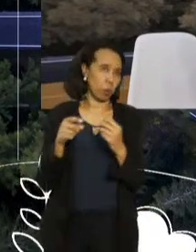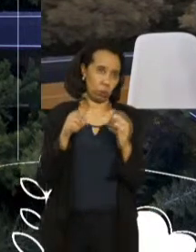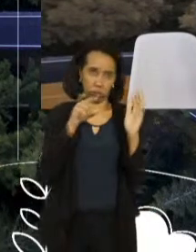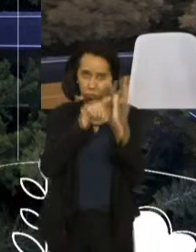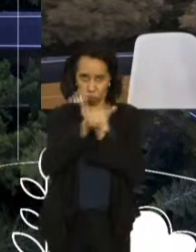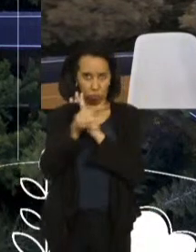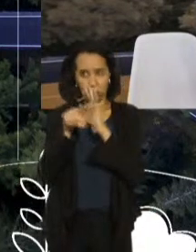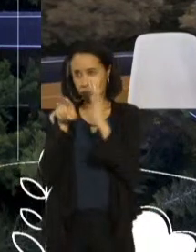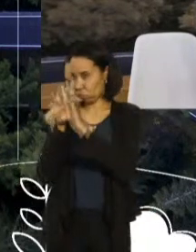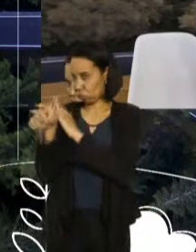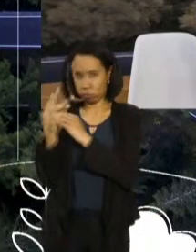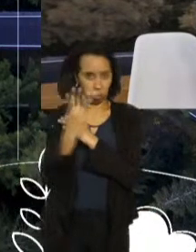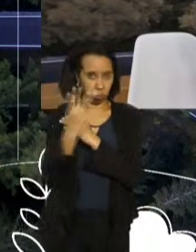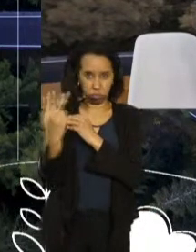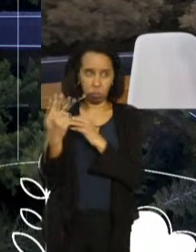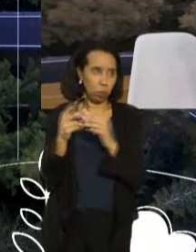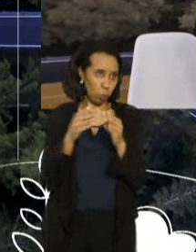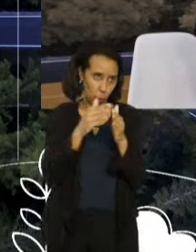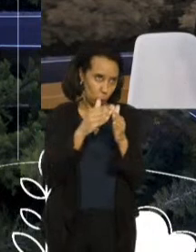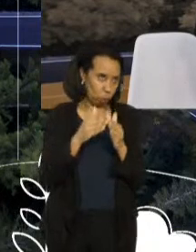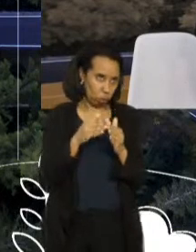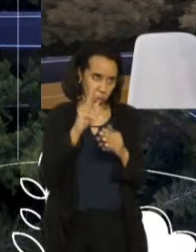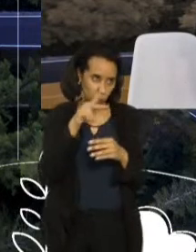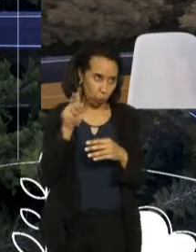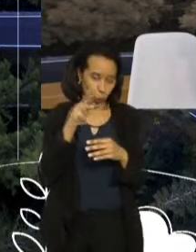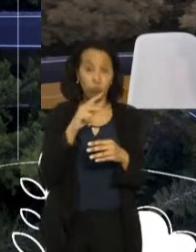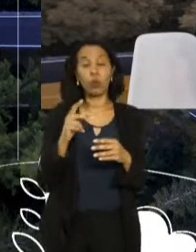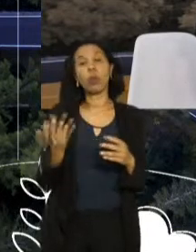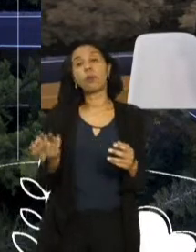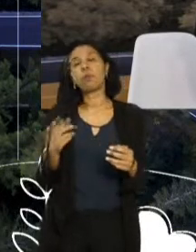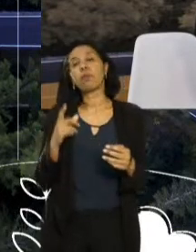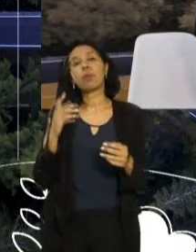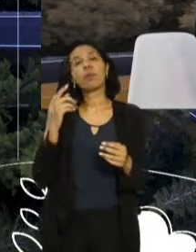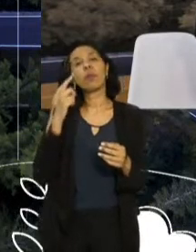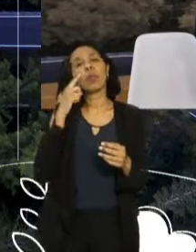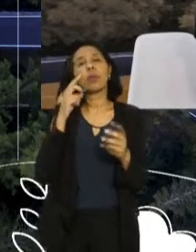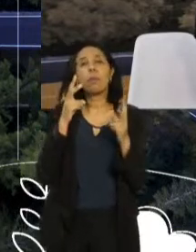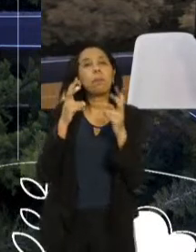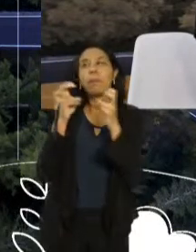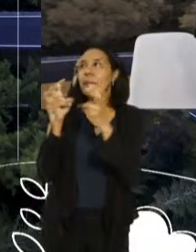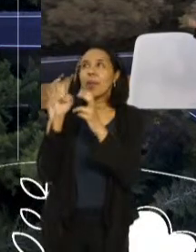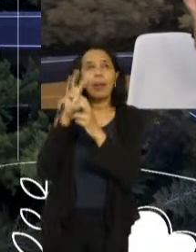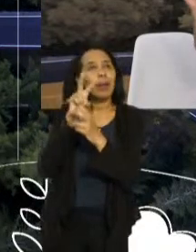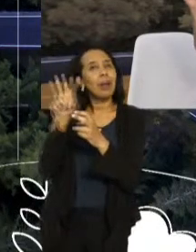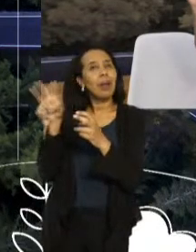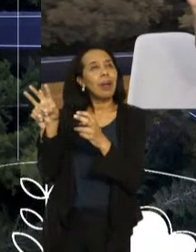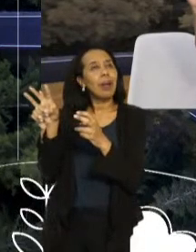dois, começando pelo professor, se possível. A gente viu um movimento de